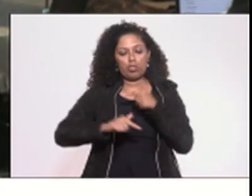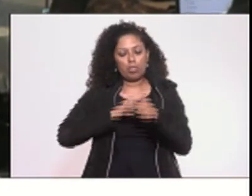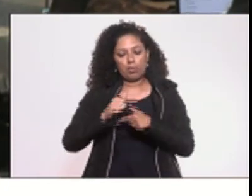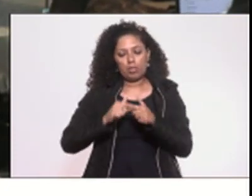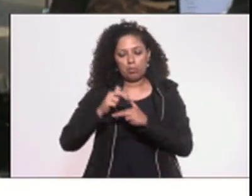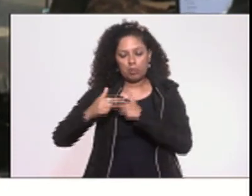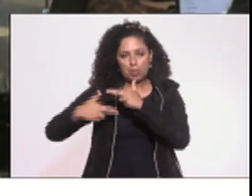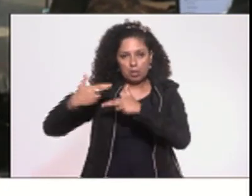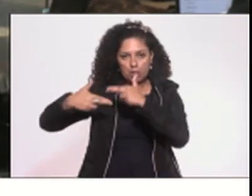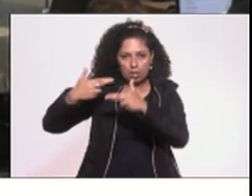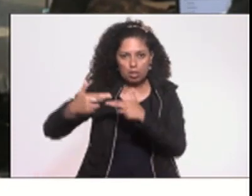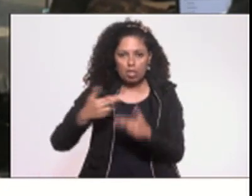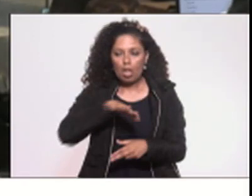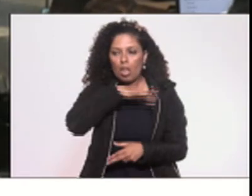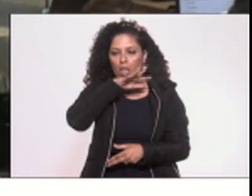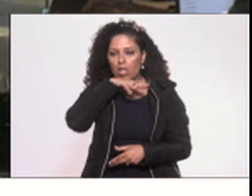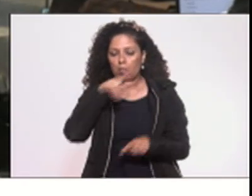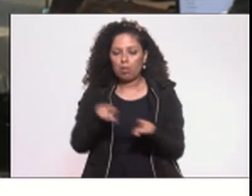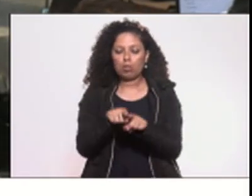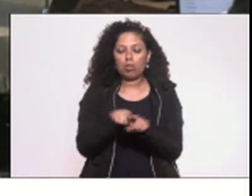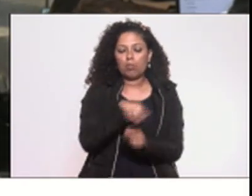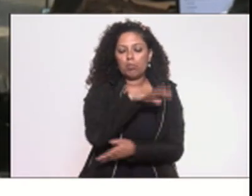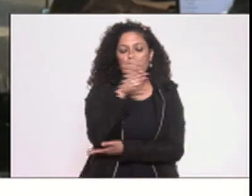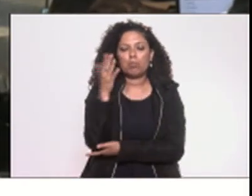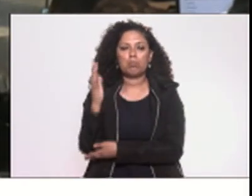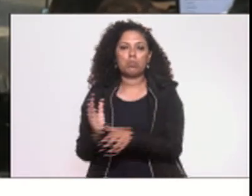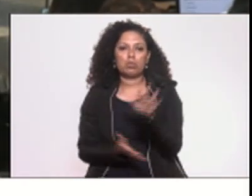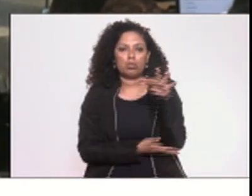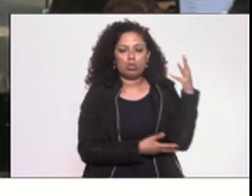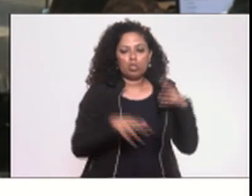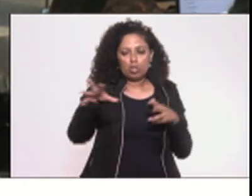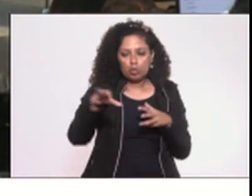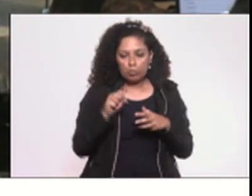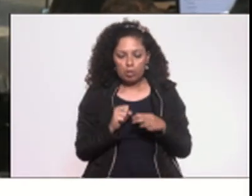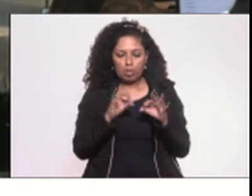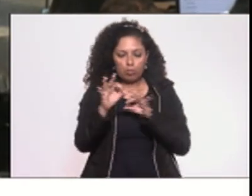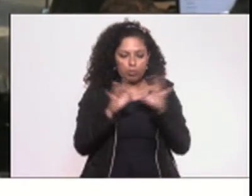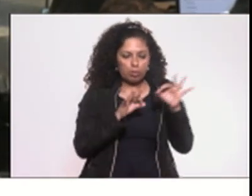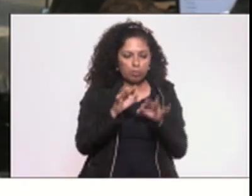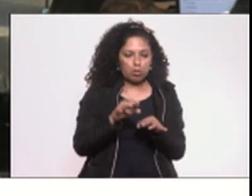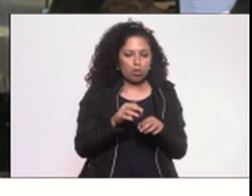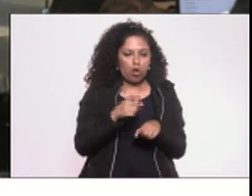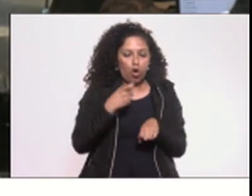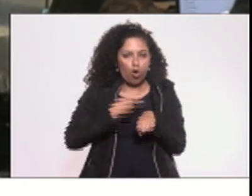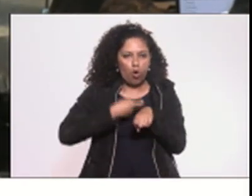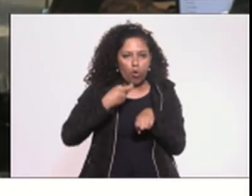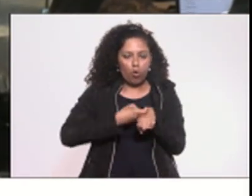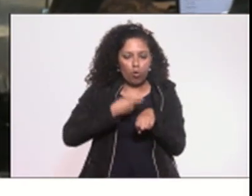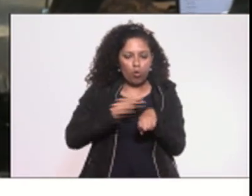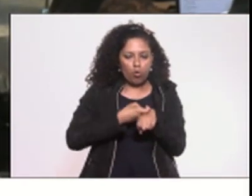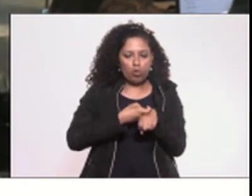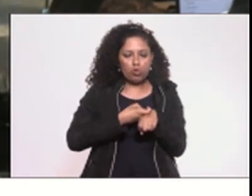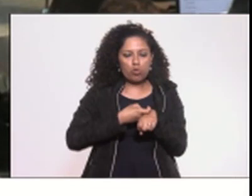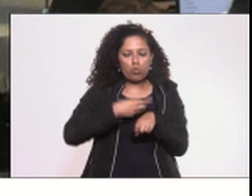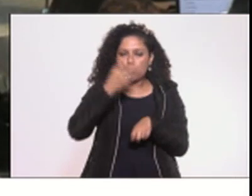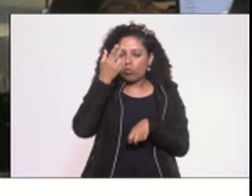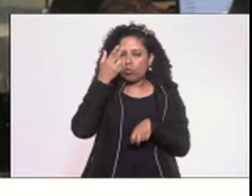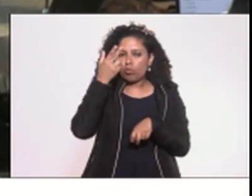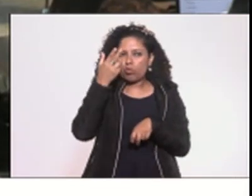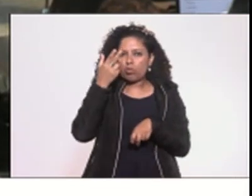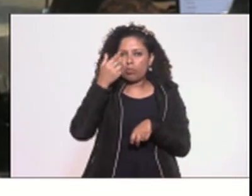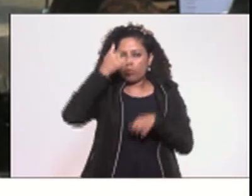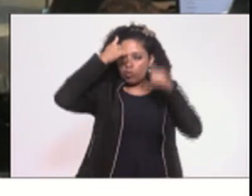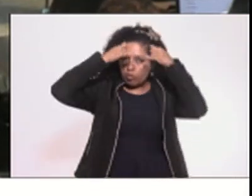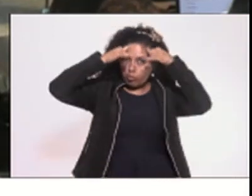reciclagem animal e vegetal. Nós processamos, coletamos osso e sebo bovino em todo o estado do Rio de